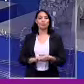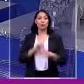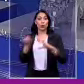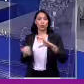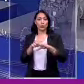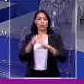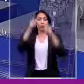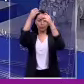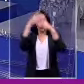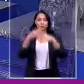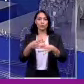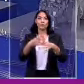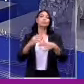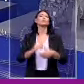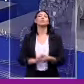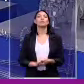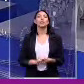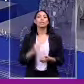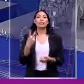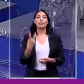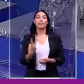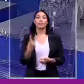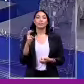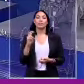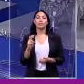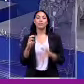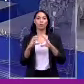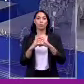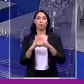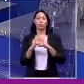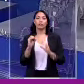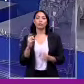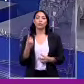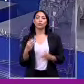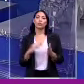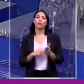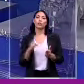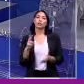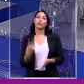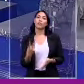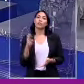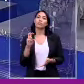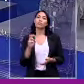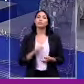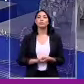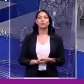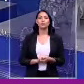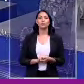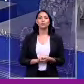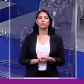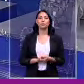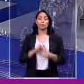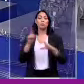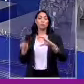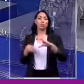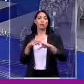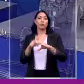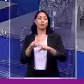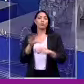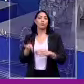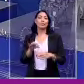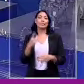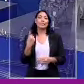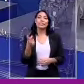está carregado aqui, o suporte contém 25 bolas numeradas de 01 a 25 e é dele que serão sorteados os